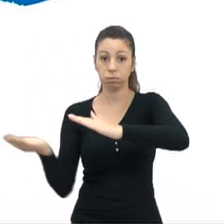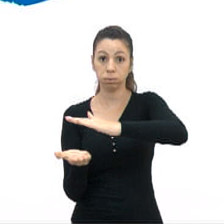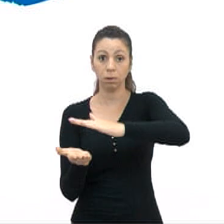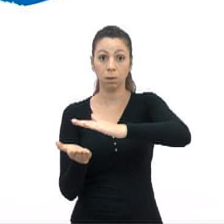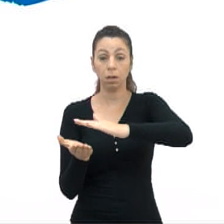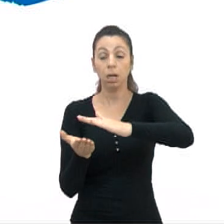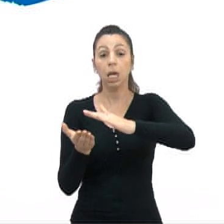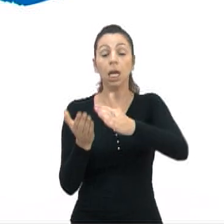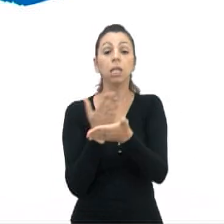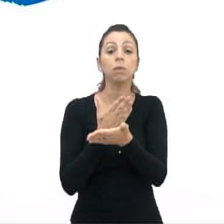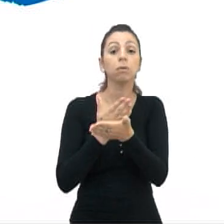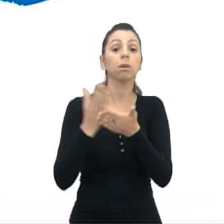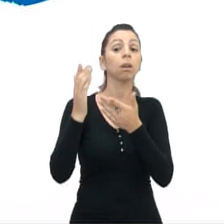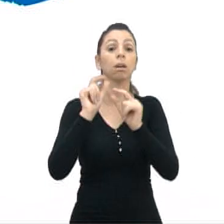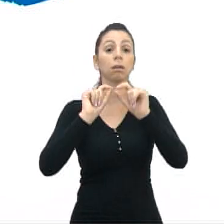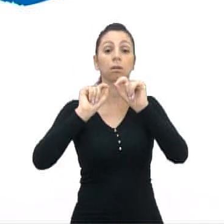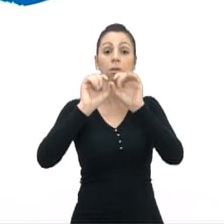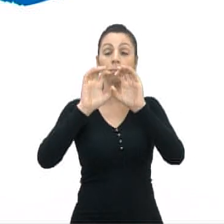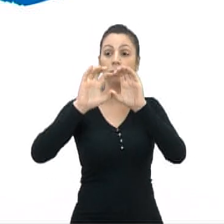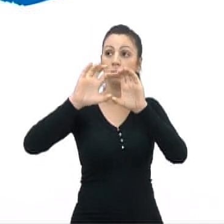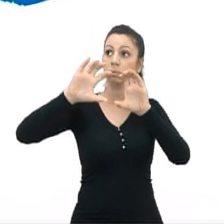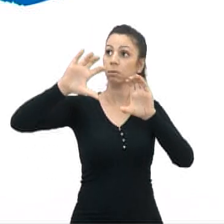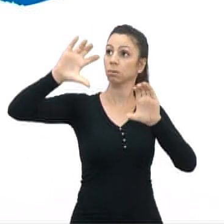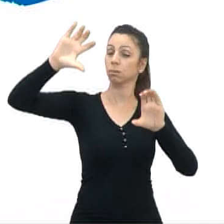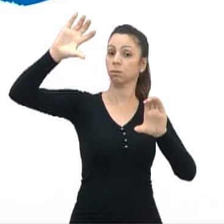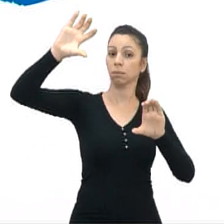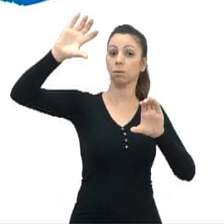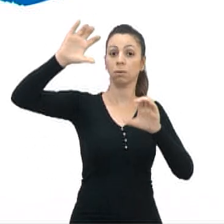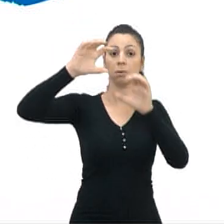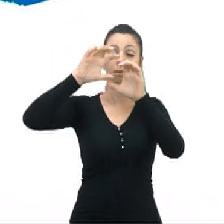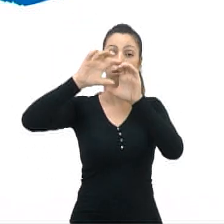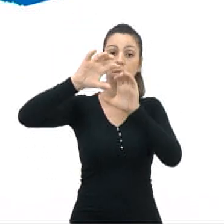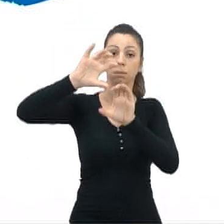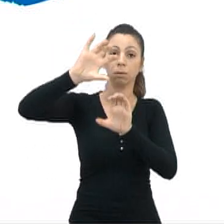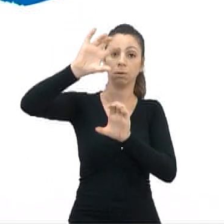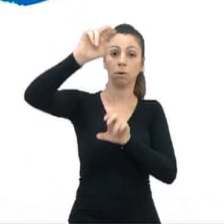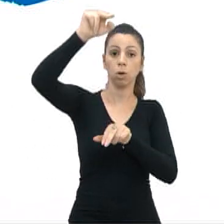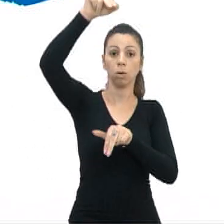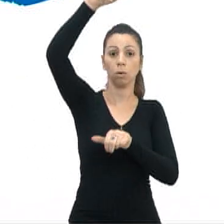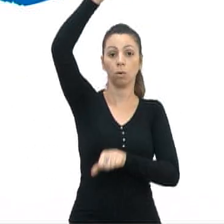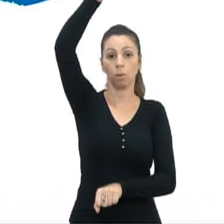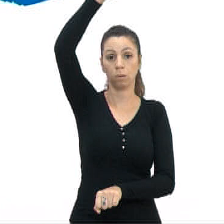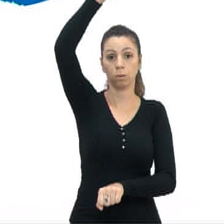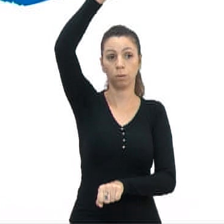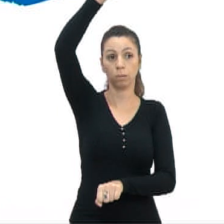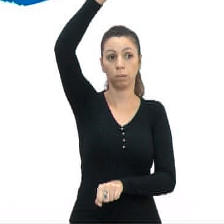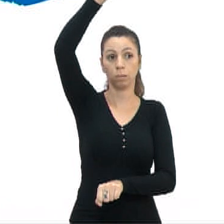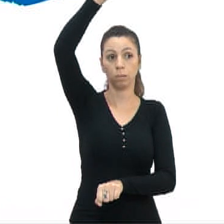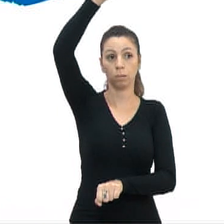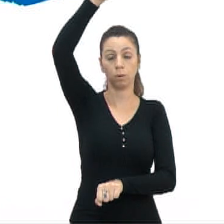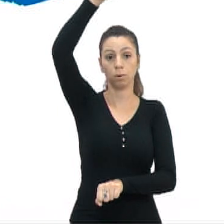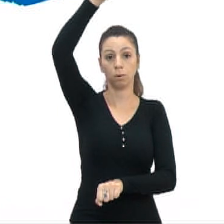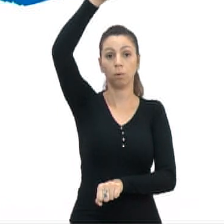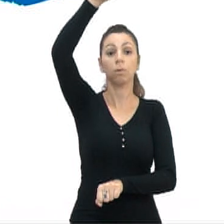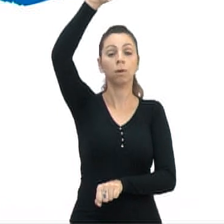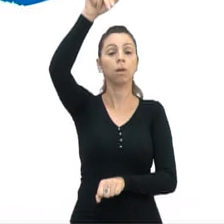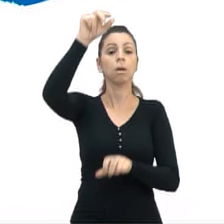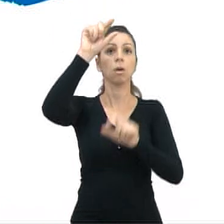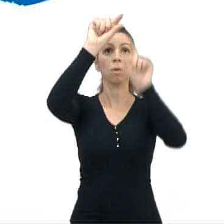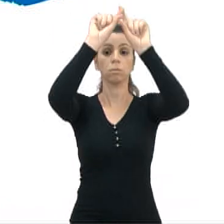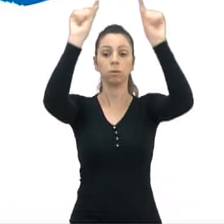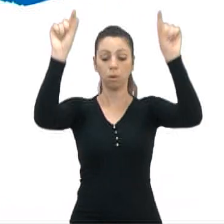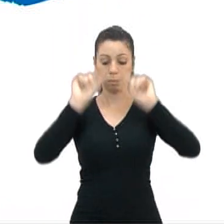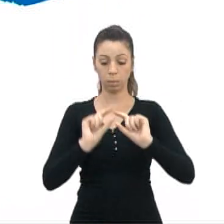continente se dividiu em 2 porções, uma porção mais ao norte e outra mais ao sul, formando Laurásia